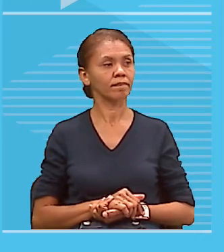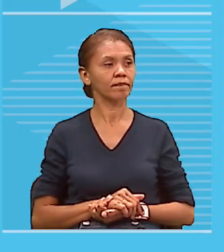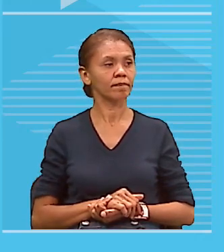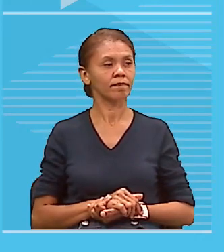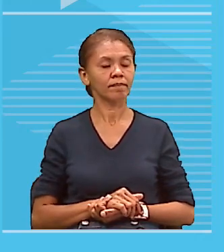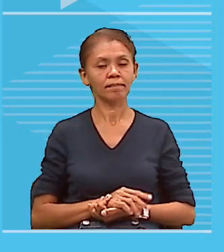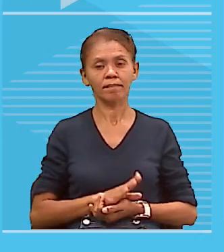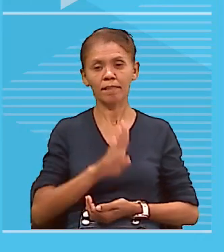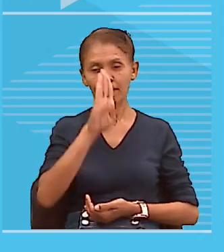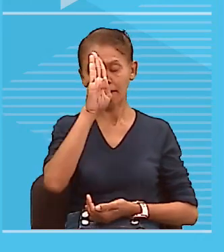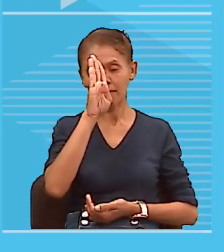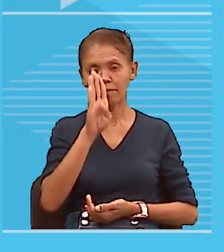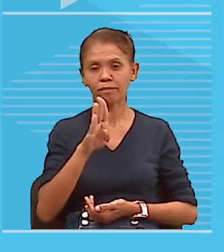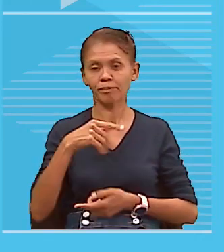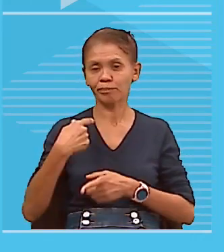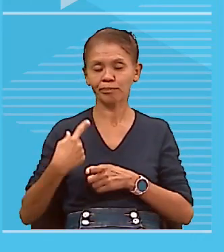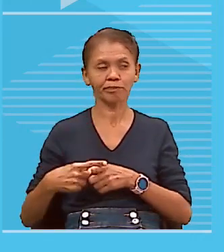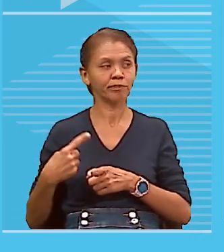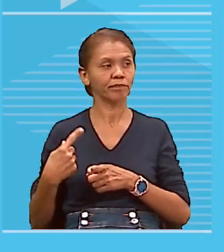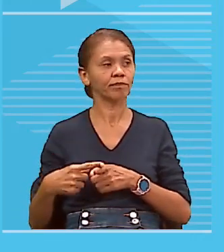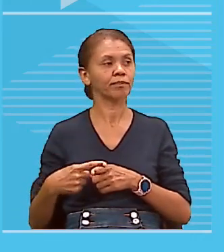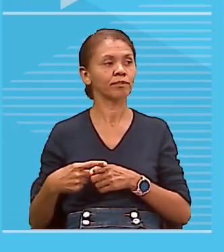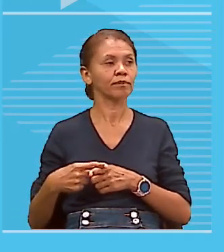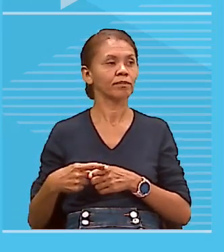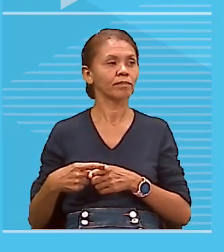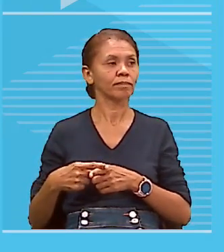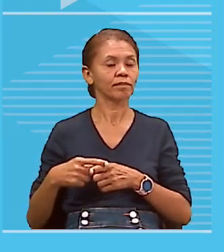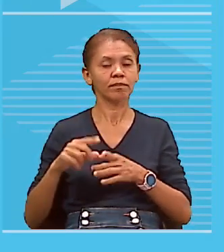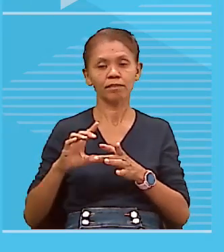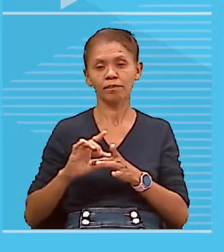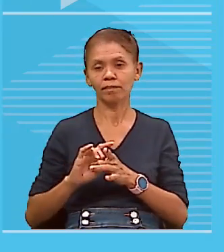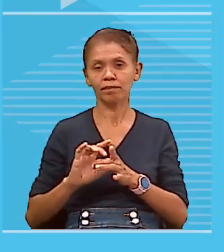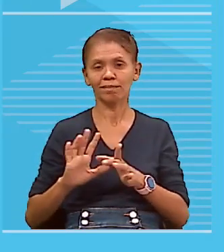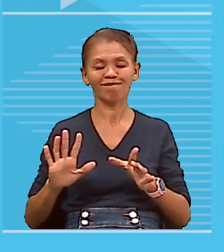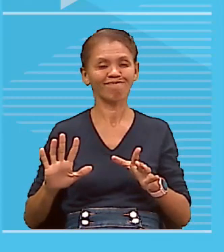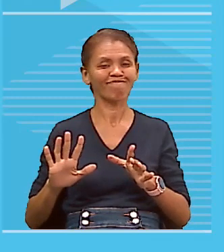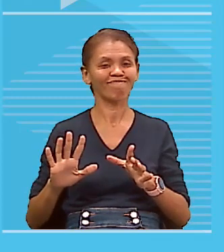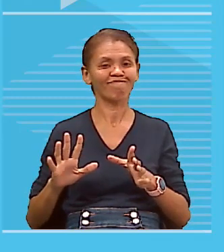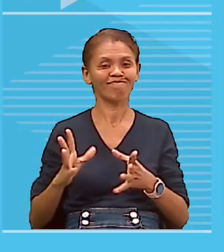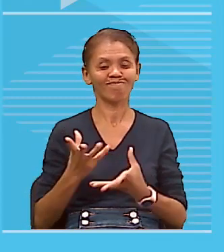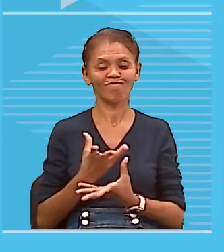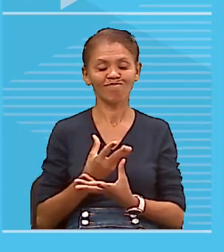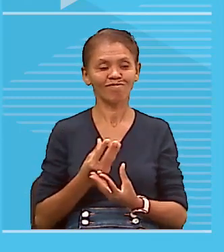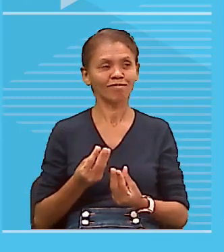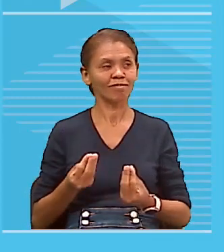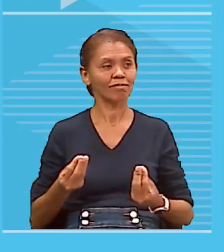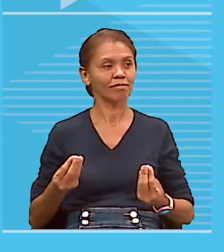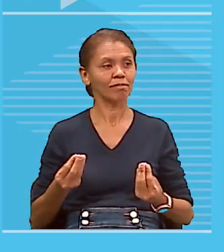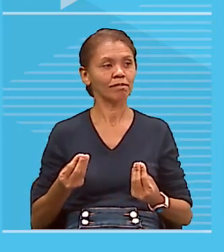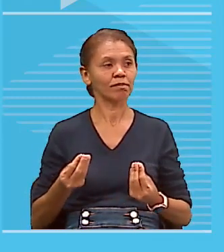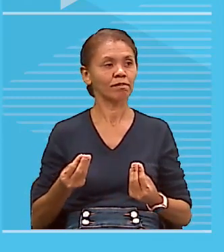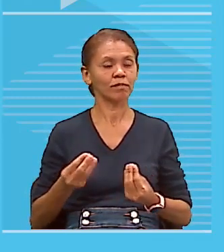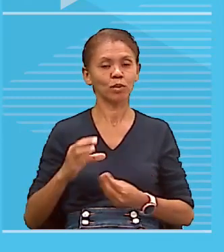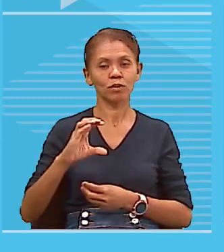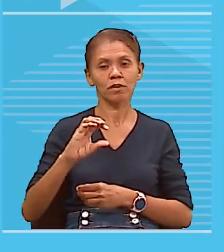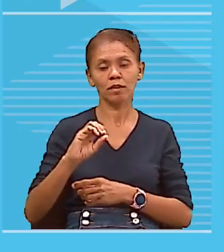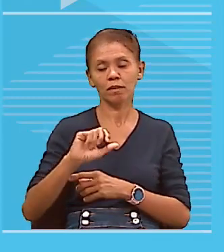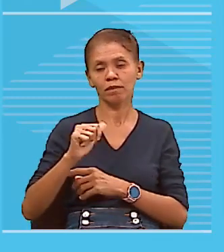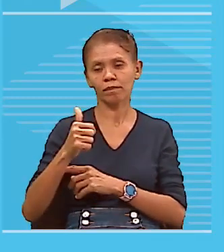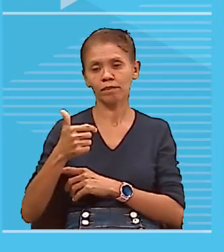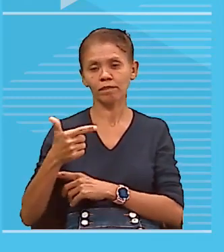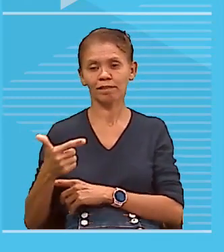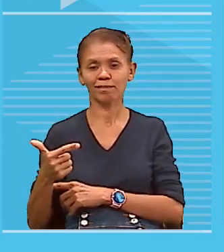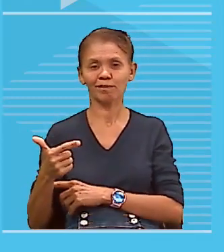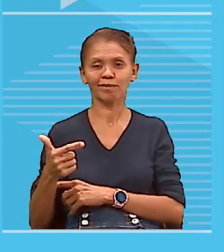Principalmente, galera, porque são eles que vão lançar em excesso gás carbônico